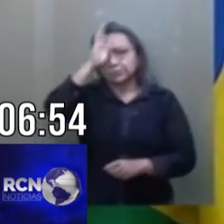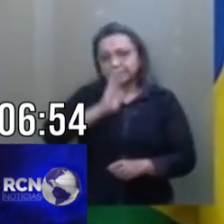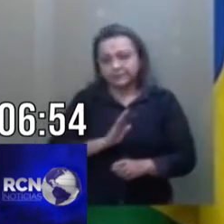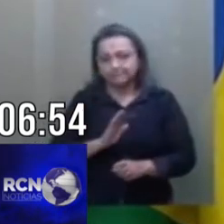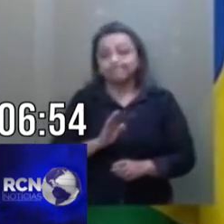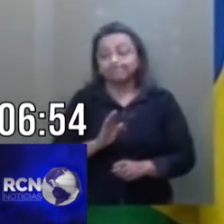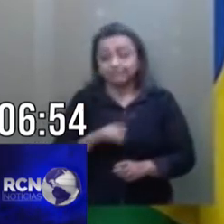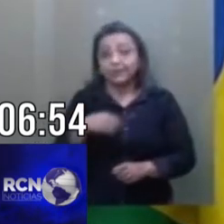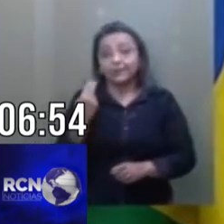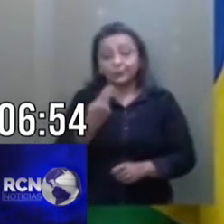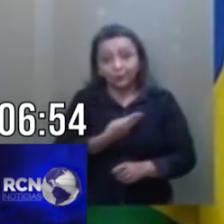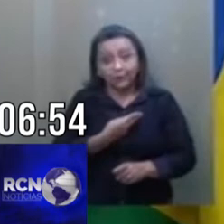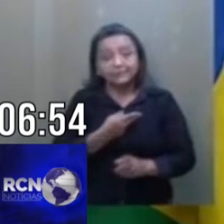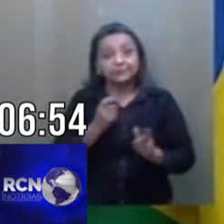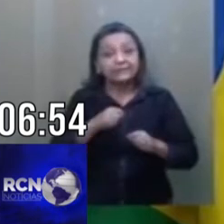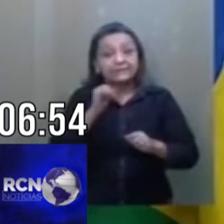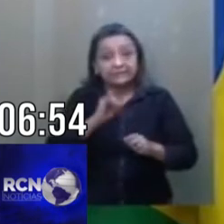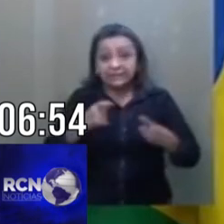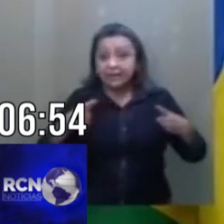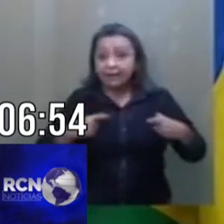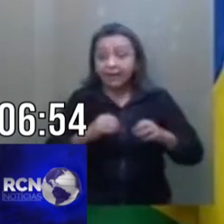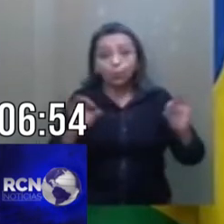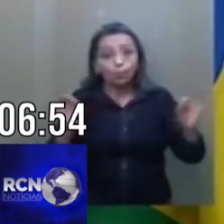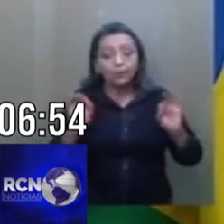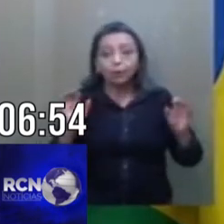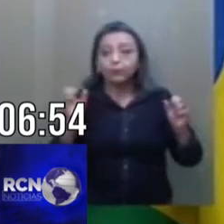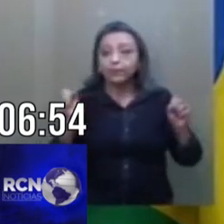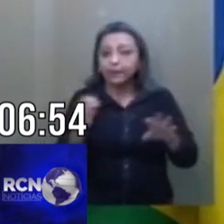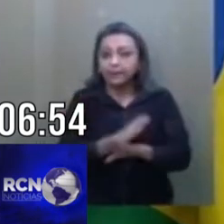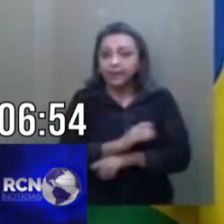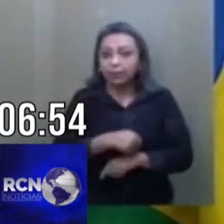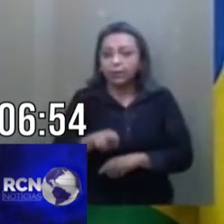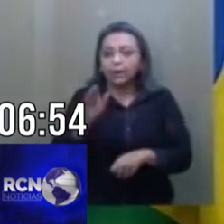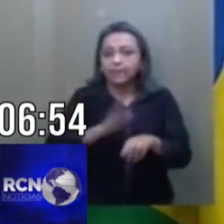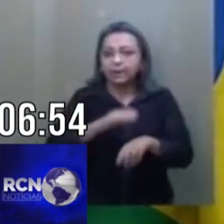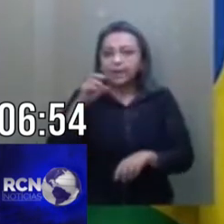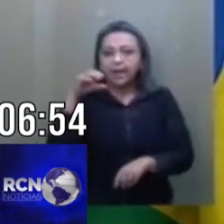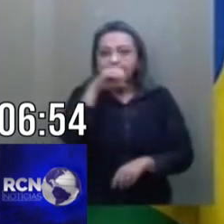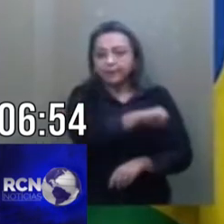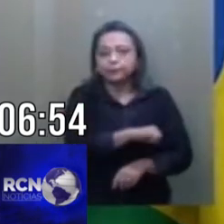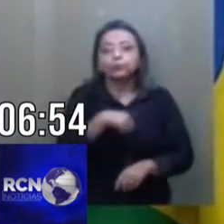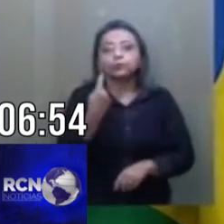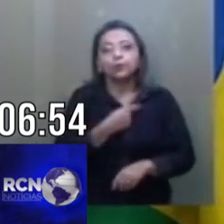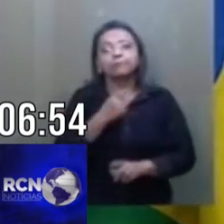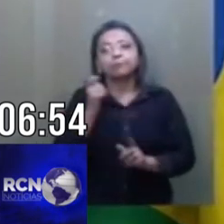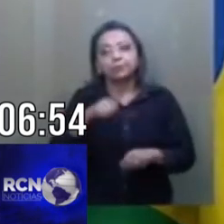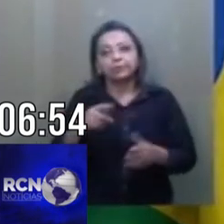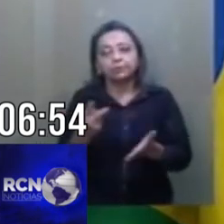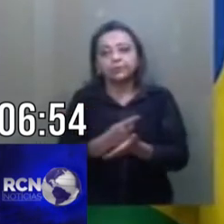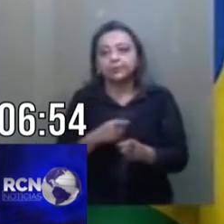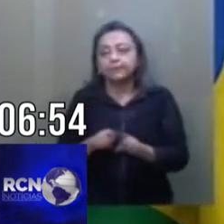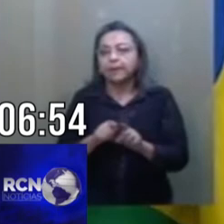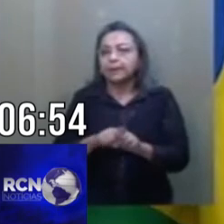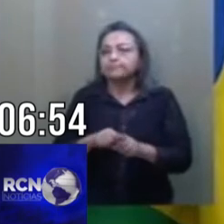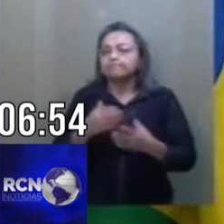Nós podemos estar, se essa guerra não terminar e não terminar com urgência, nós podemos estar diante da